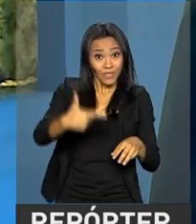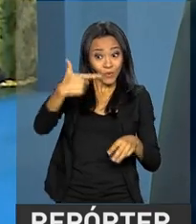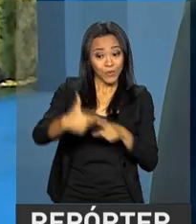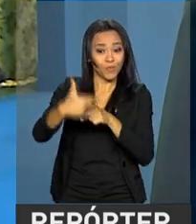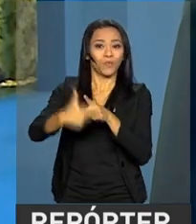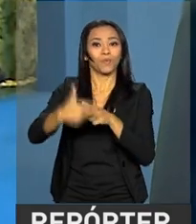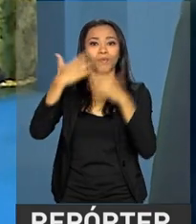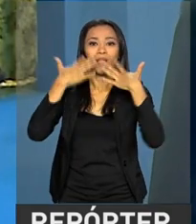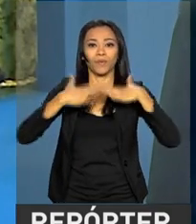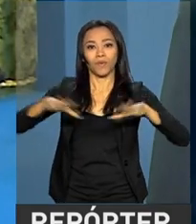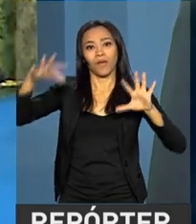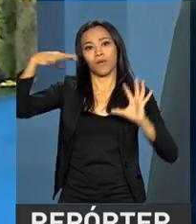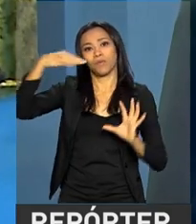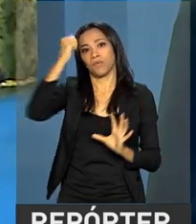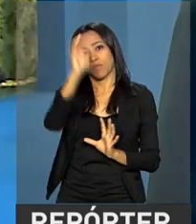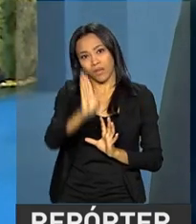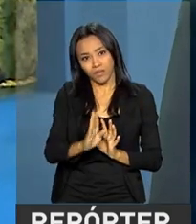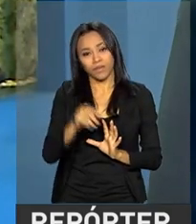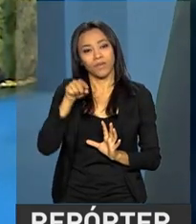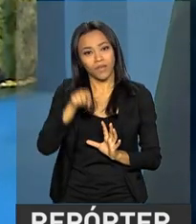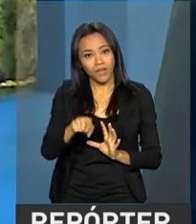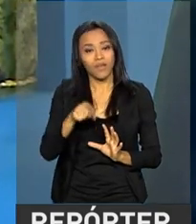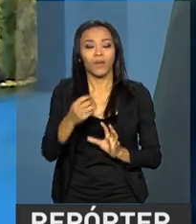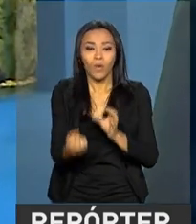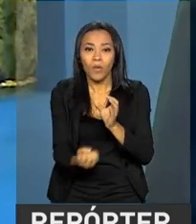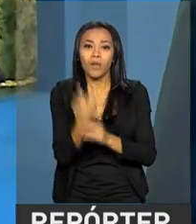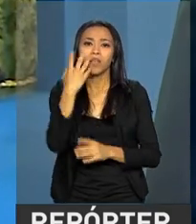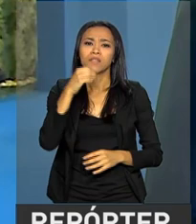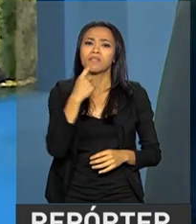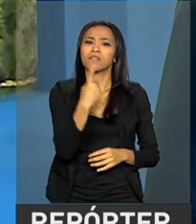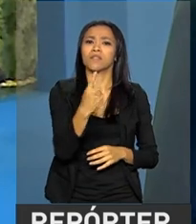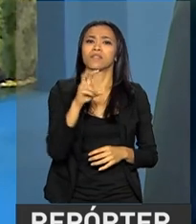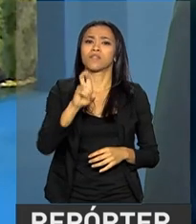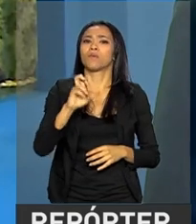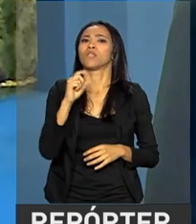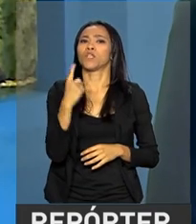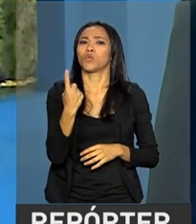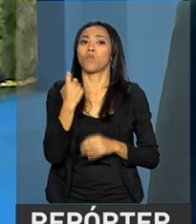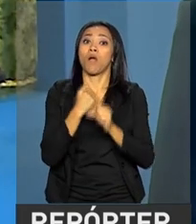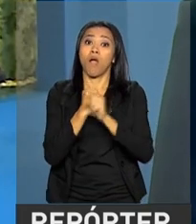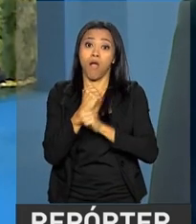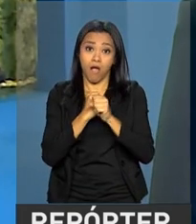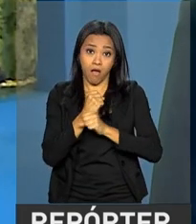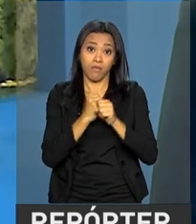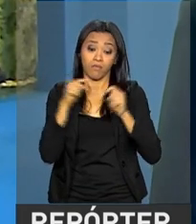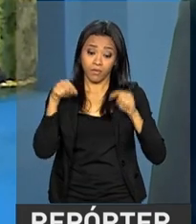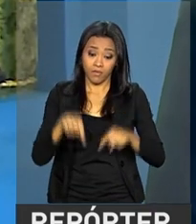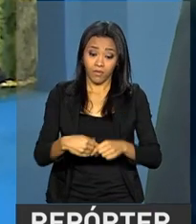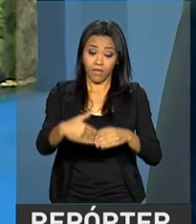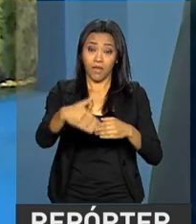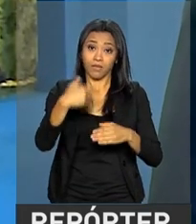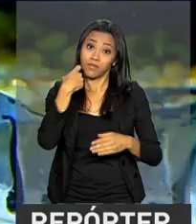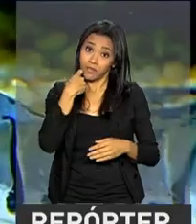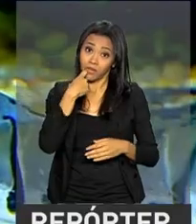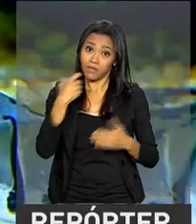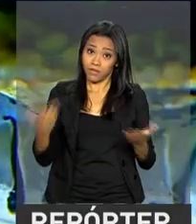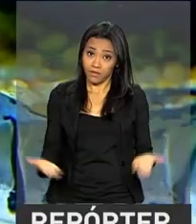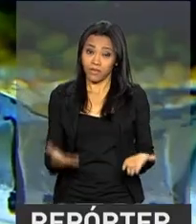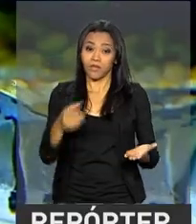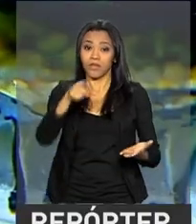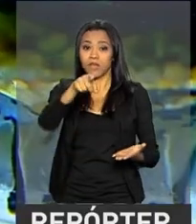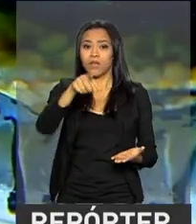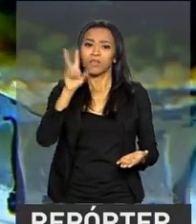história natural do Brasil, que também completa 151 anos nesta sexta-feira. Aqui no aquário poderão